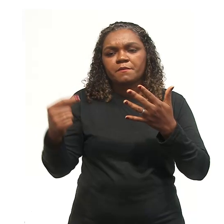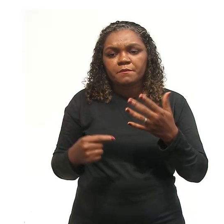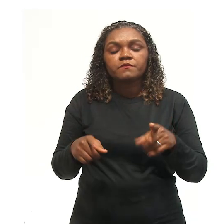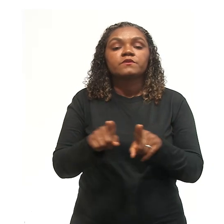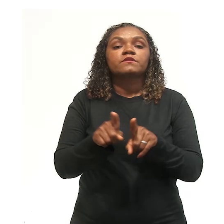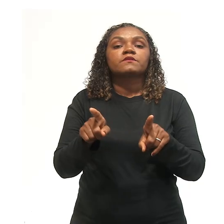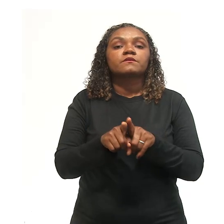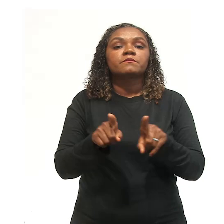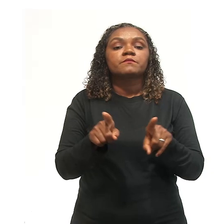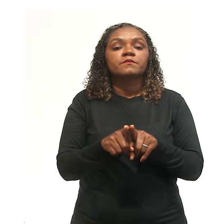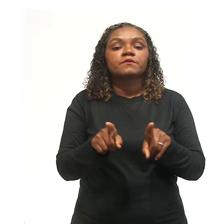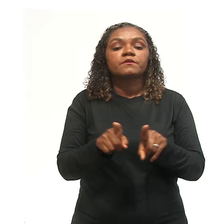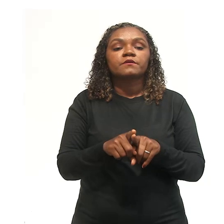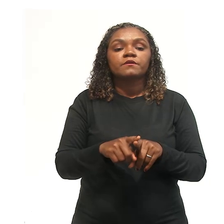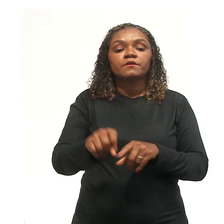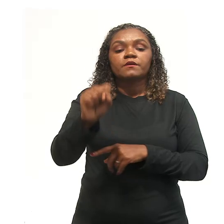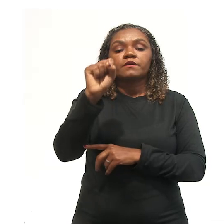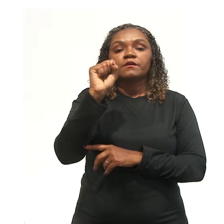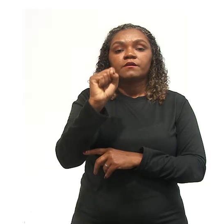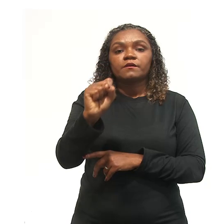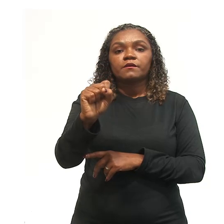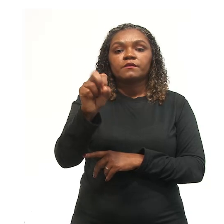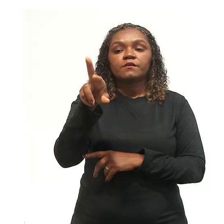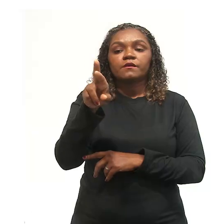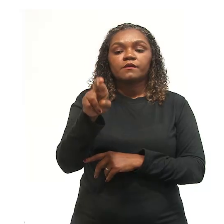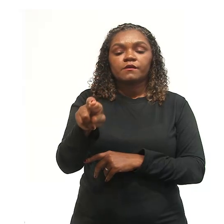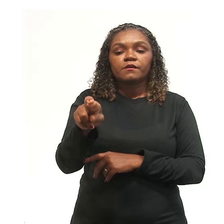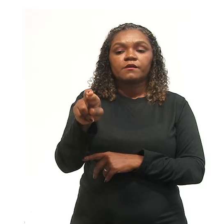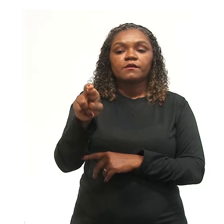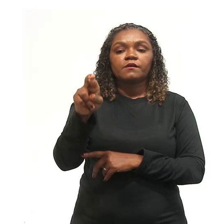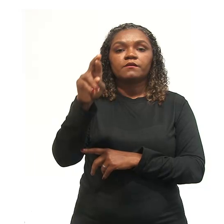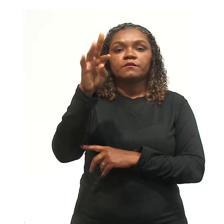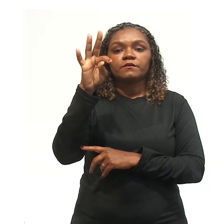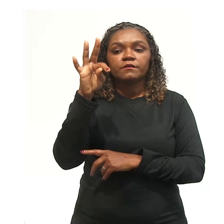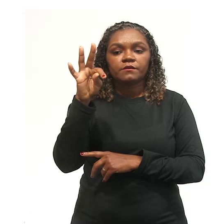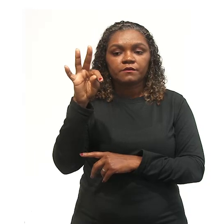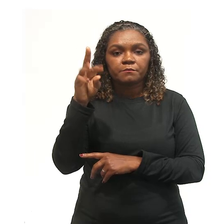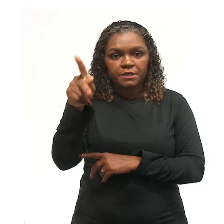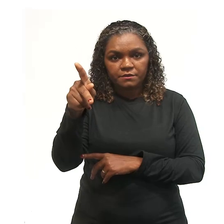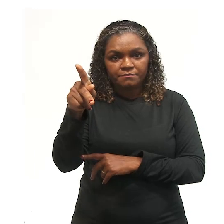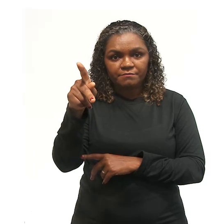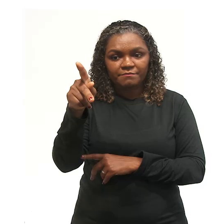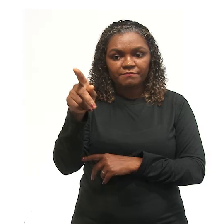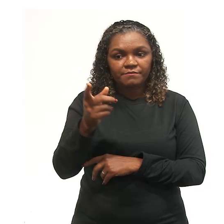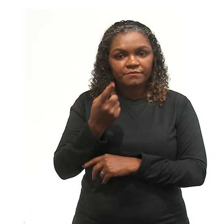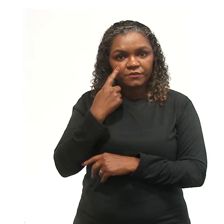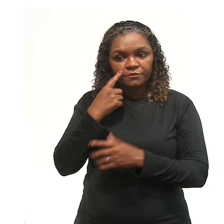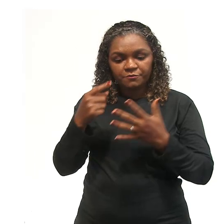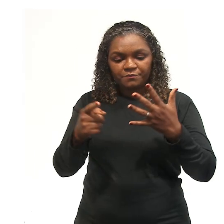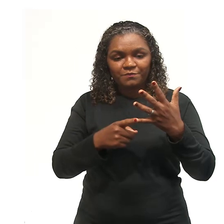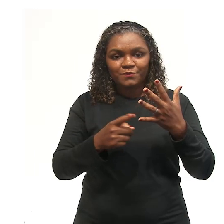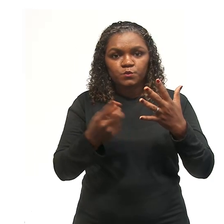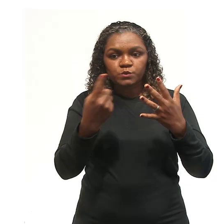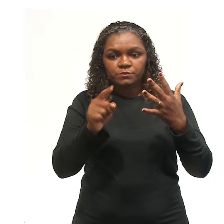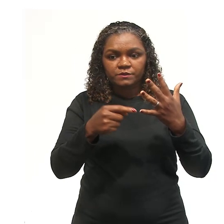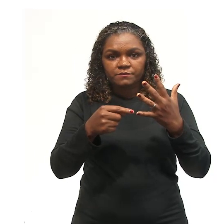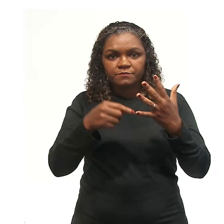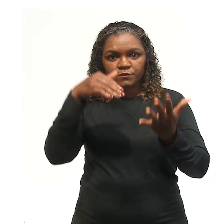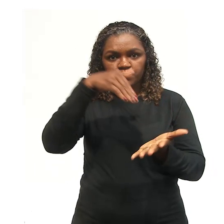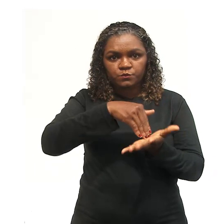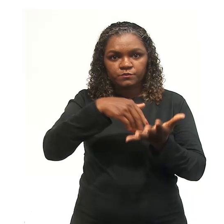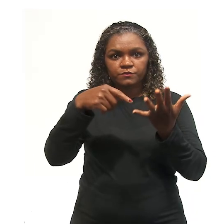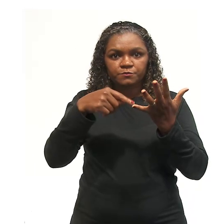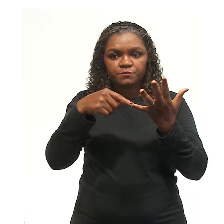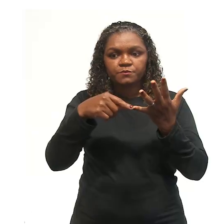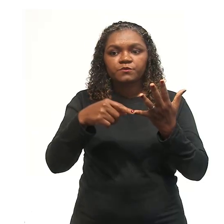também nós falamos de SRP, Sistema de Registro de Preço. Então, o Sistema de Registro